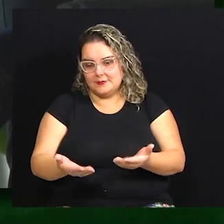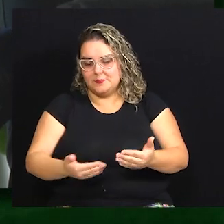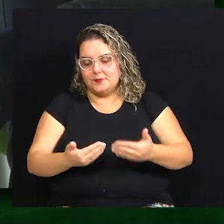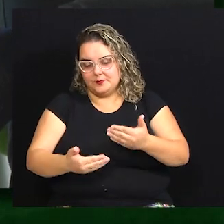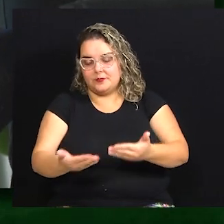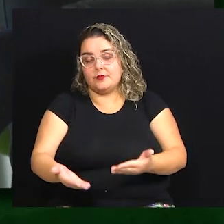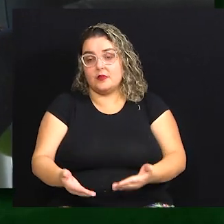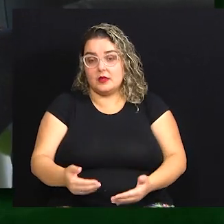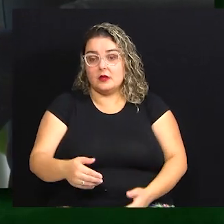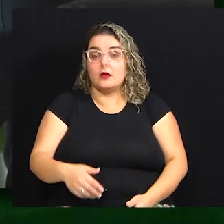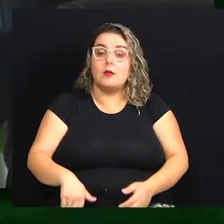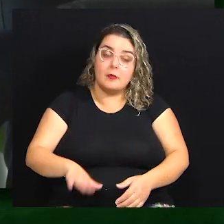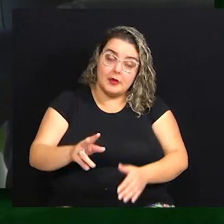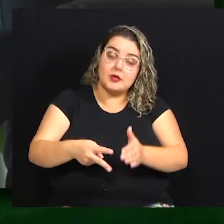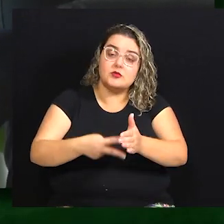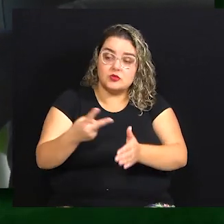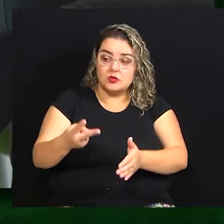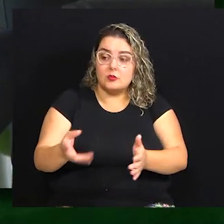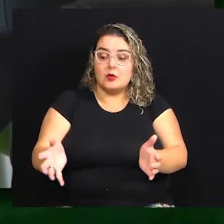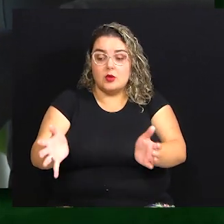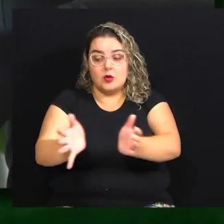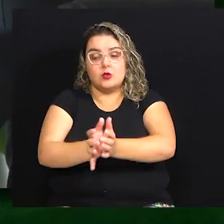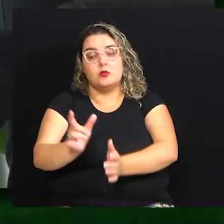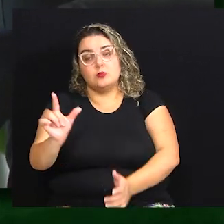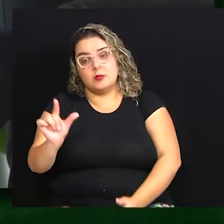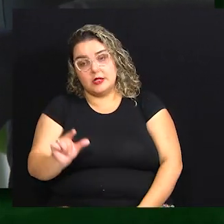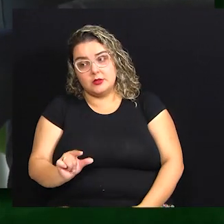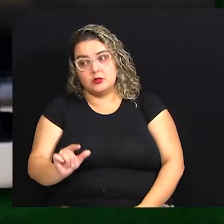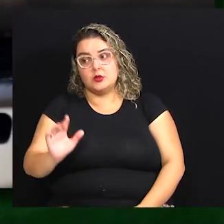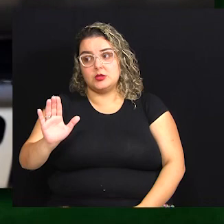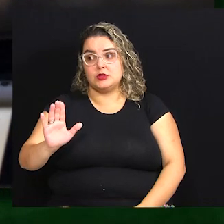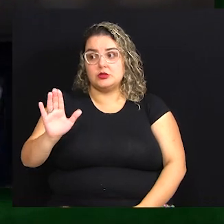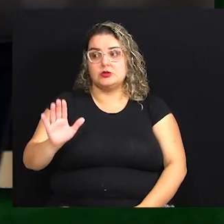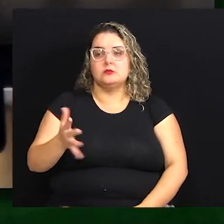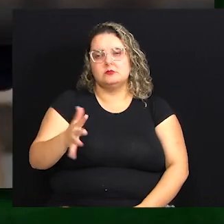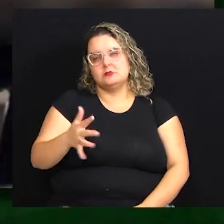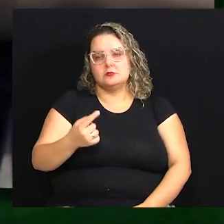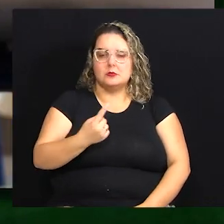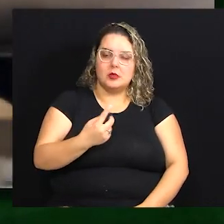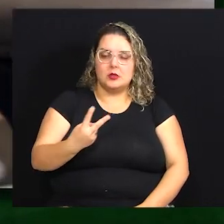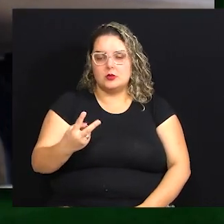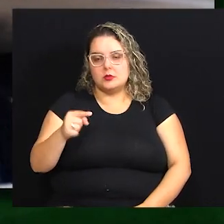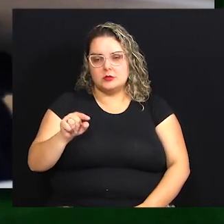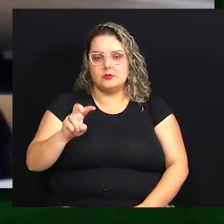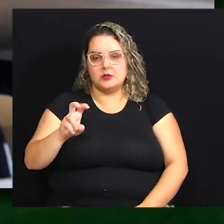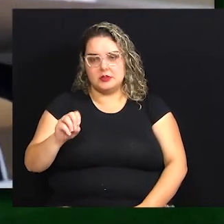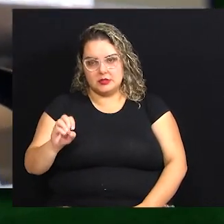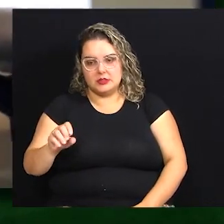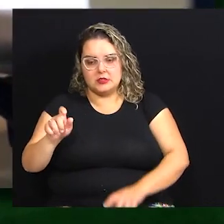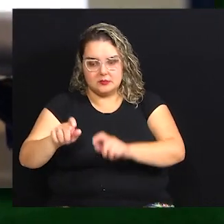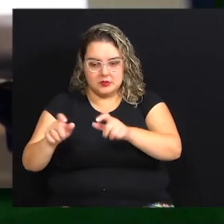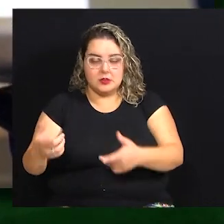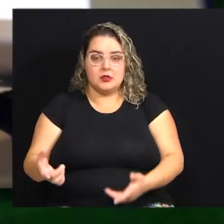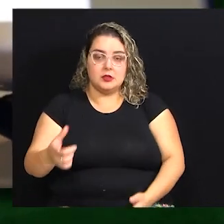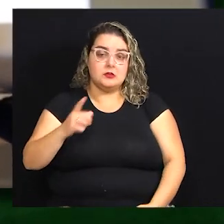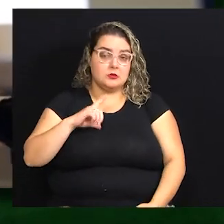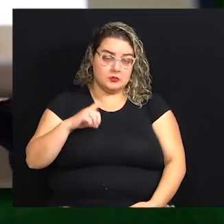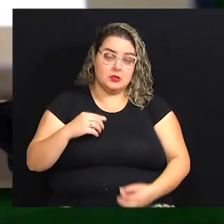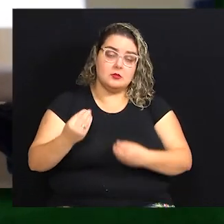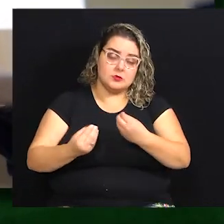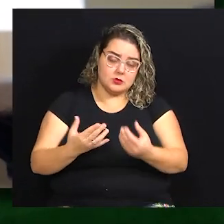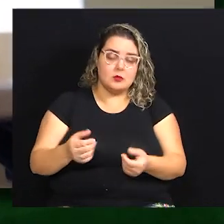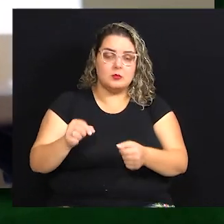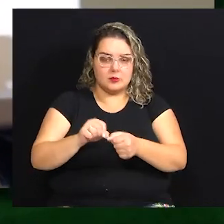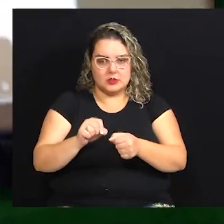esse procedimento. Então, mais na segunda fase, pelo número menor de candidatos, aproximadamente 12.500 pessoas, então nós temos